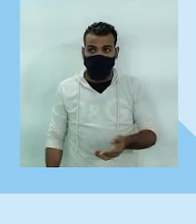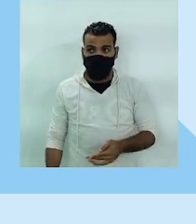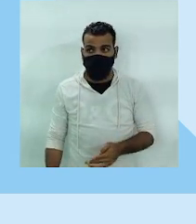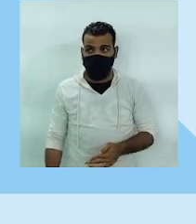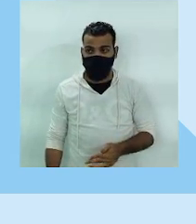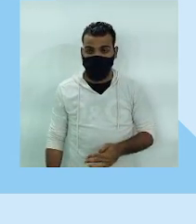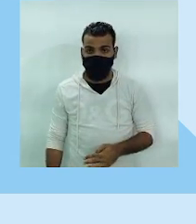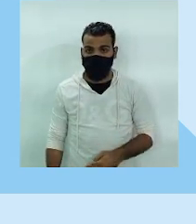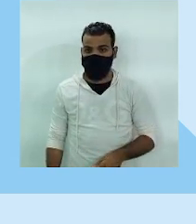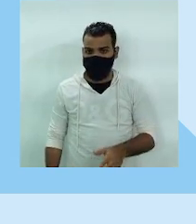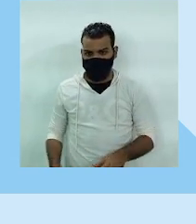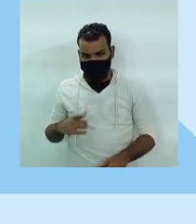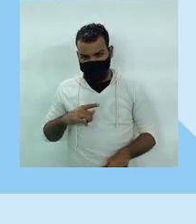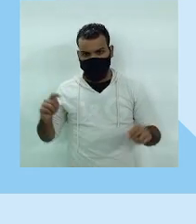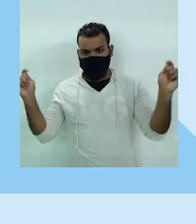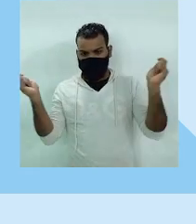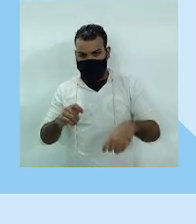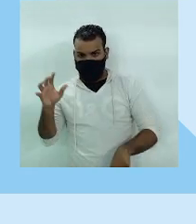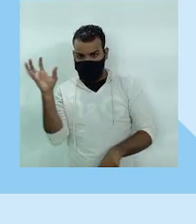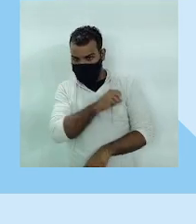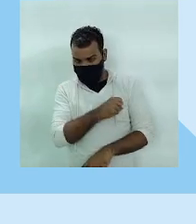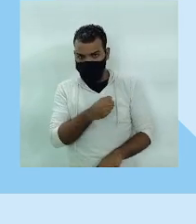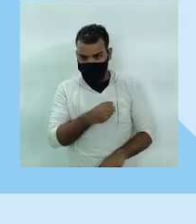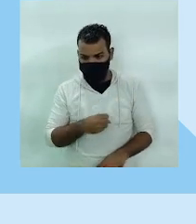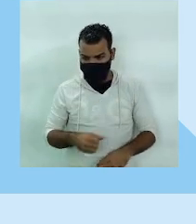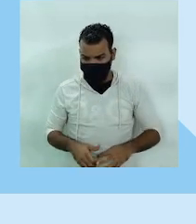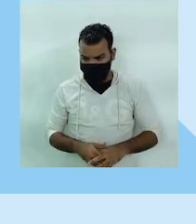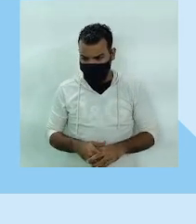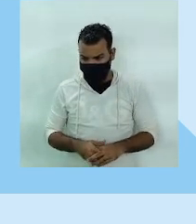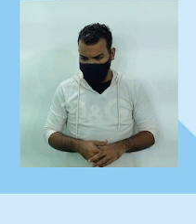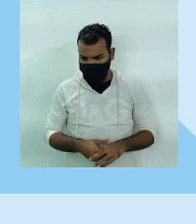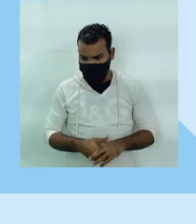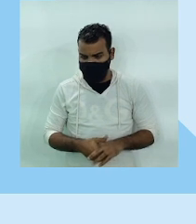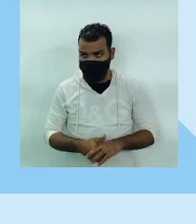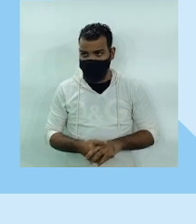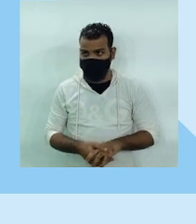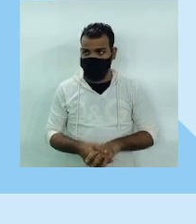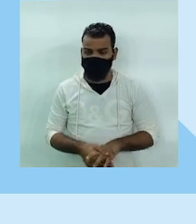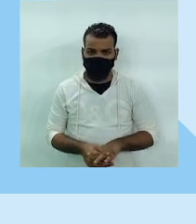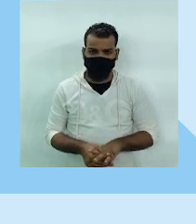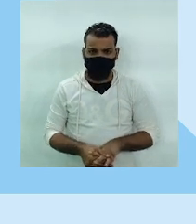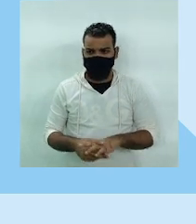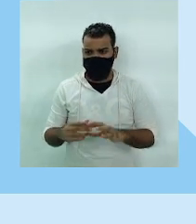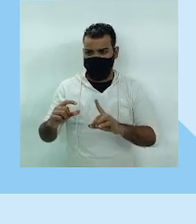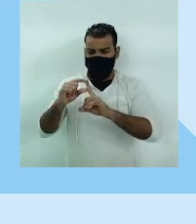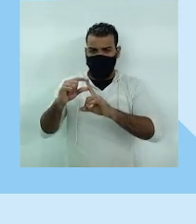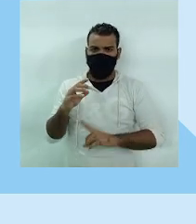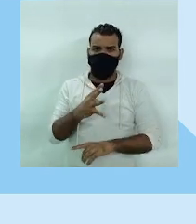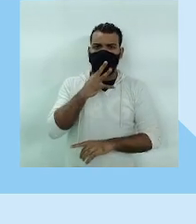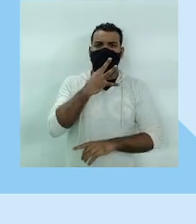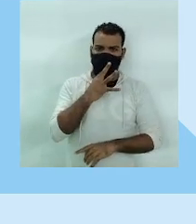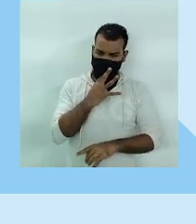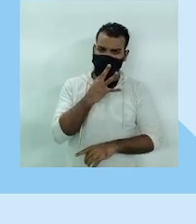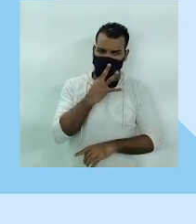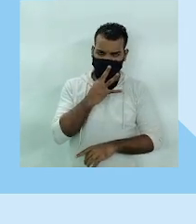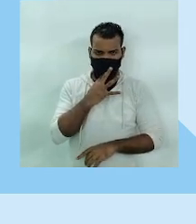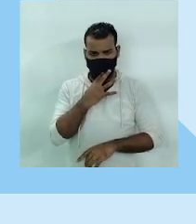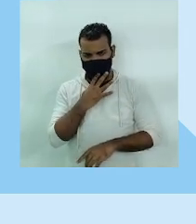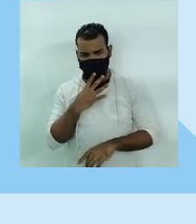tinham domínio, né, da palavra, né,